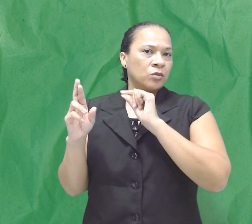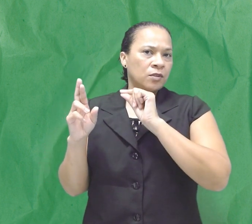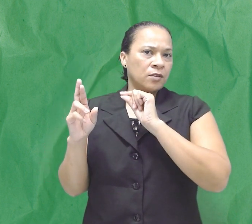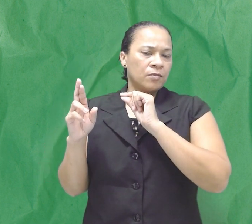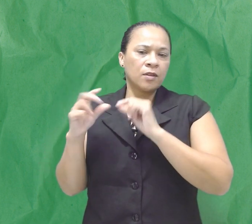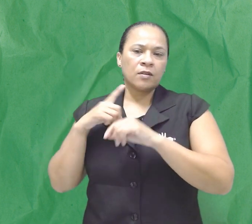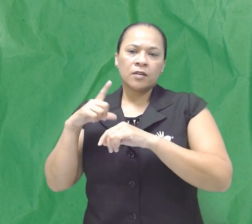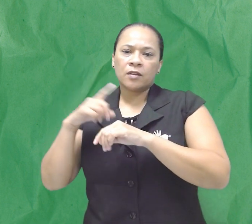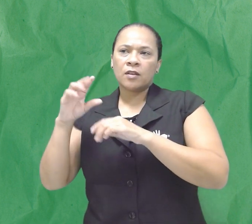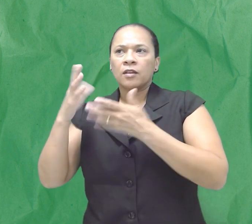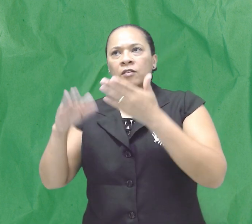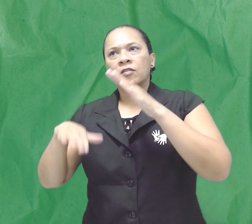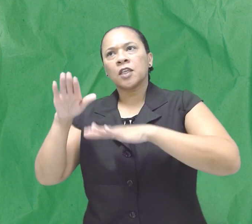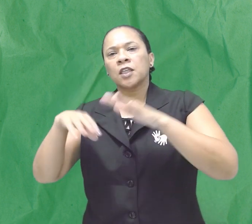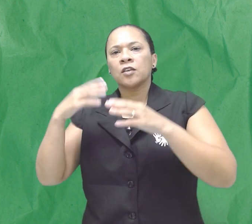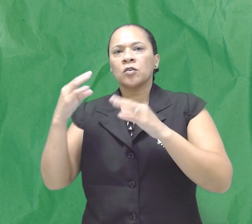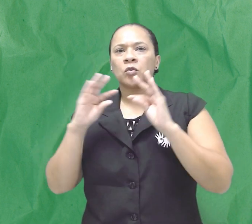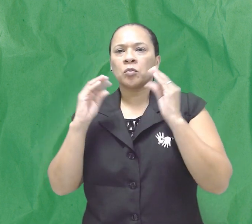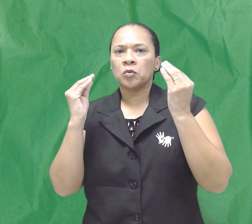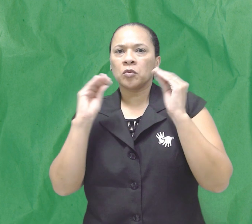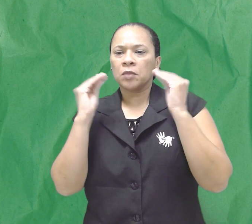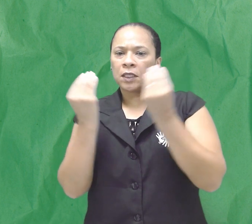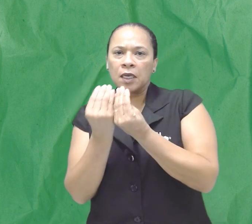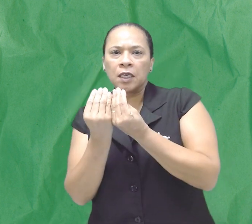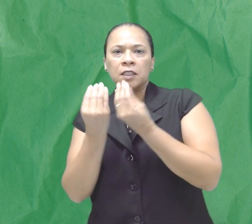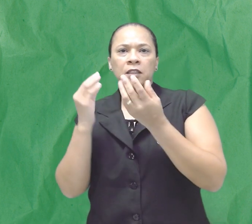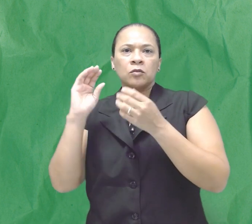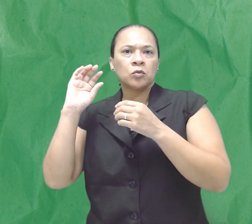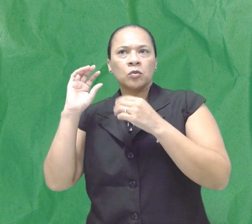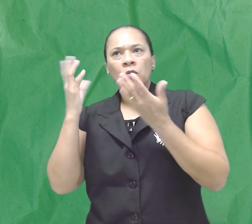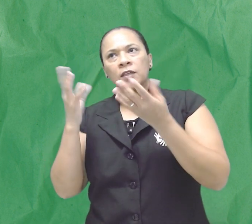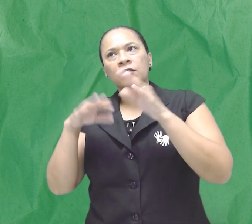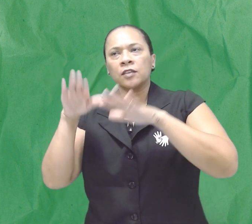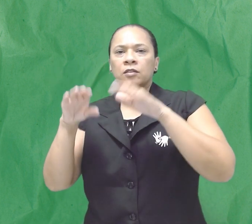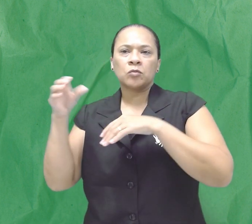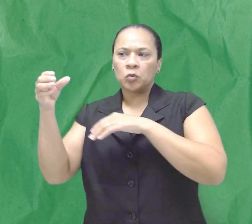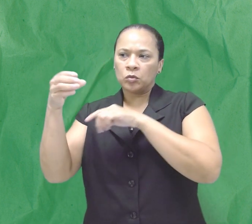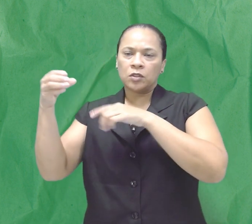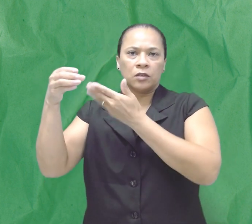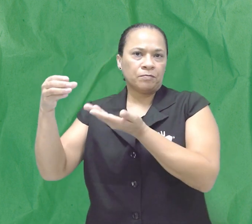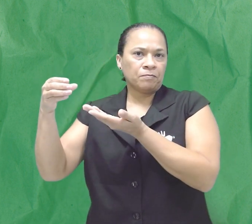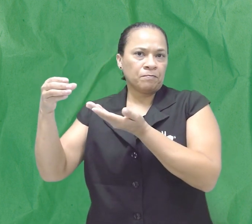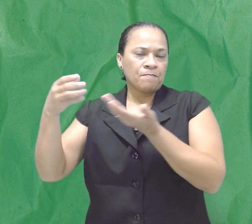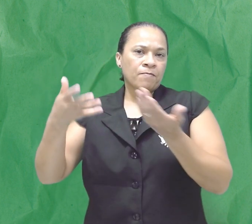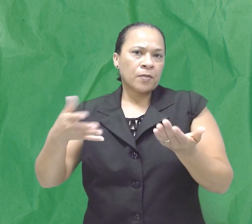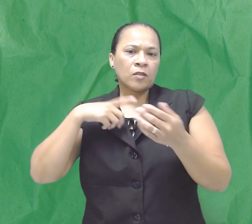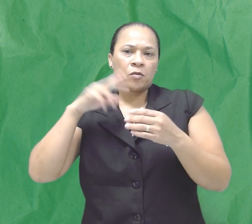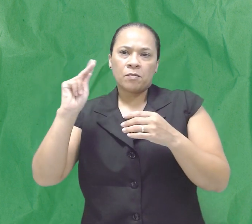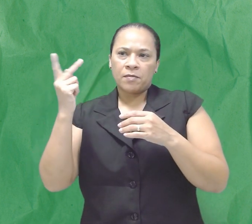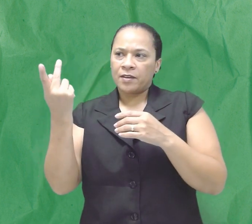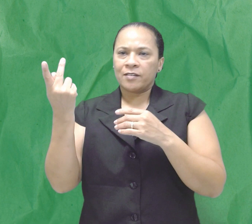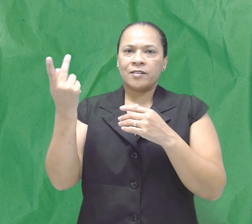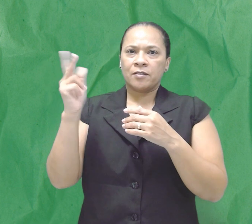básica é aquela substância ou é aquela solução, aquela amostra líquida, tá? Principalmente porque esse pH ele vai